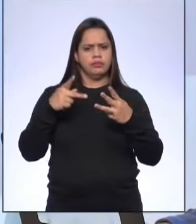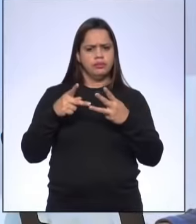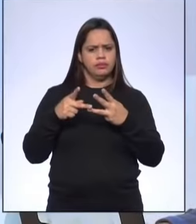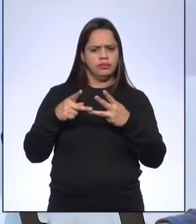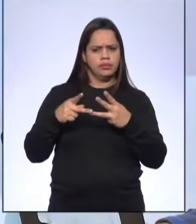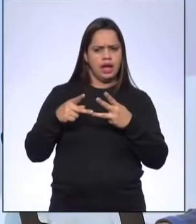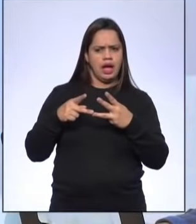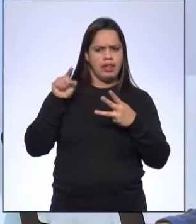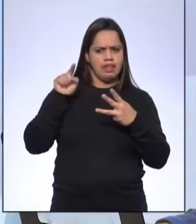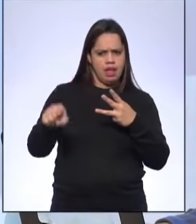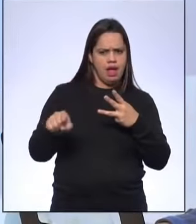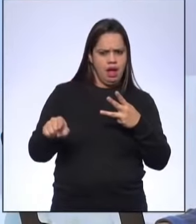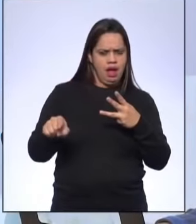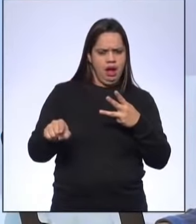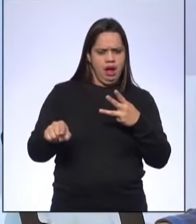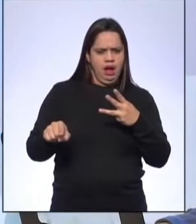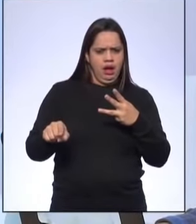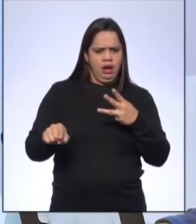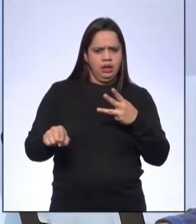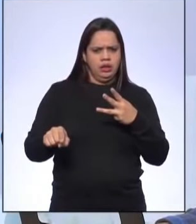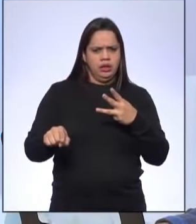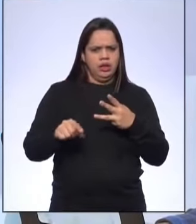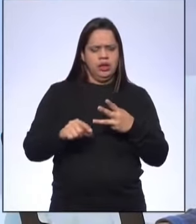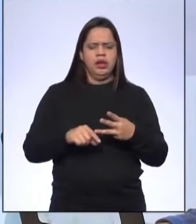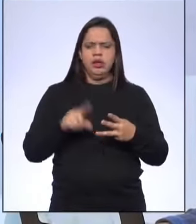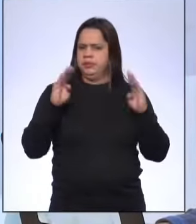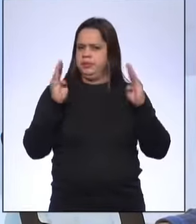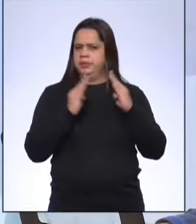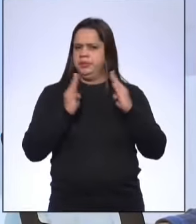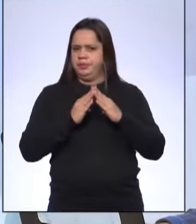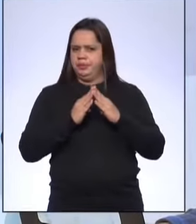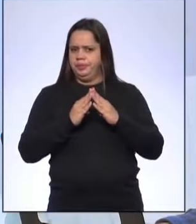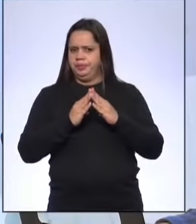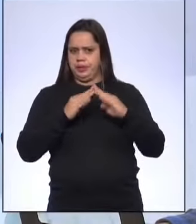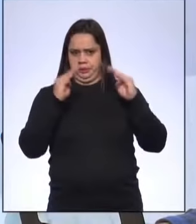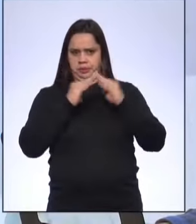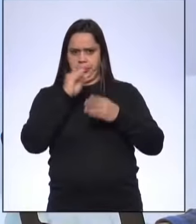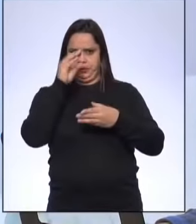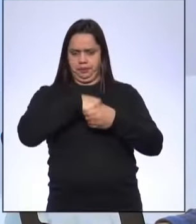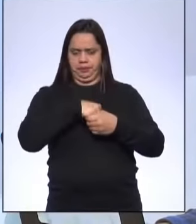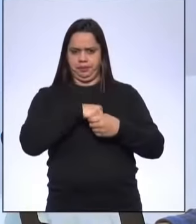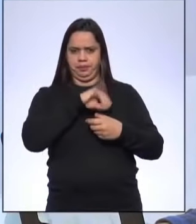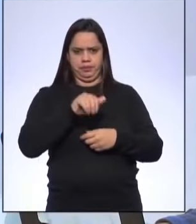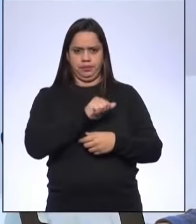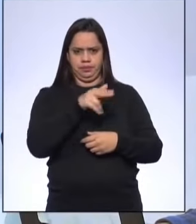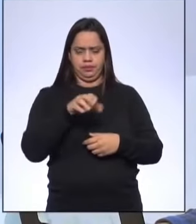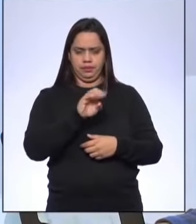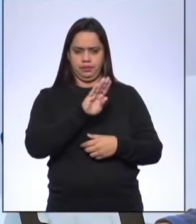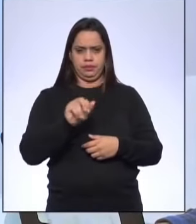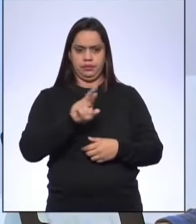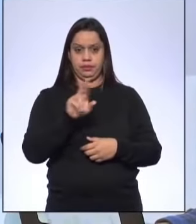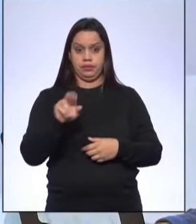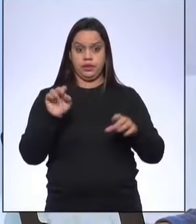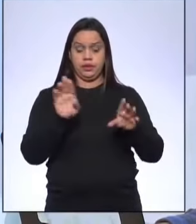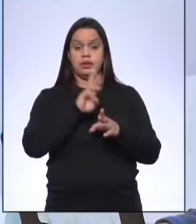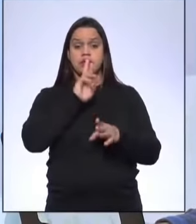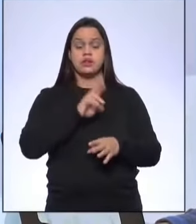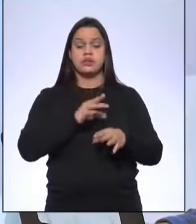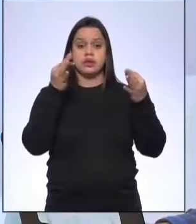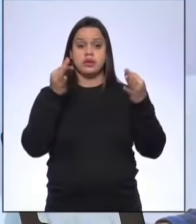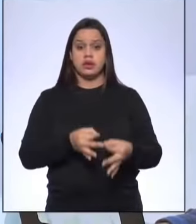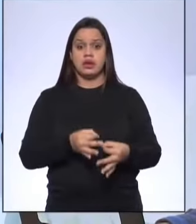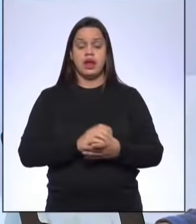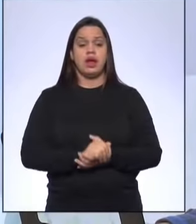casa ele mora na casa do joão de barro então a resposta correta é the year